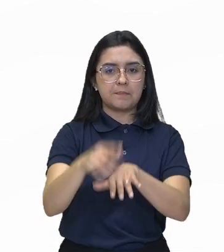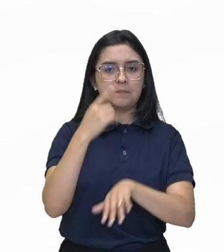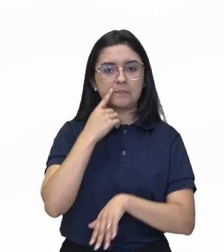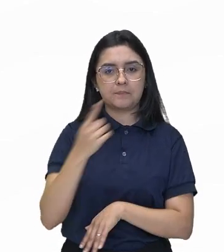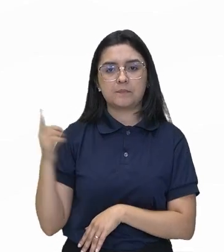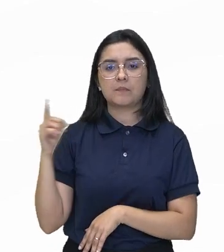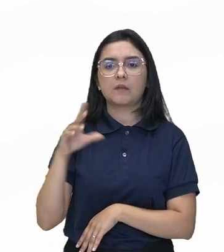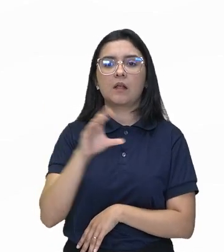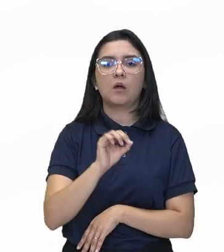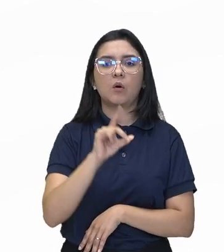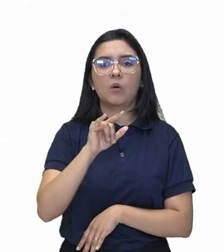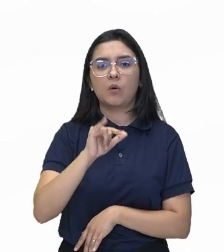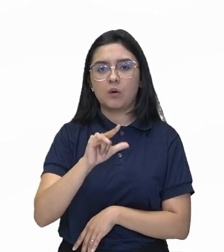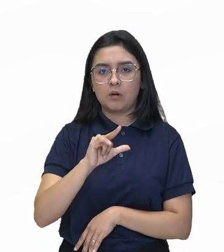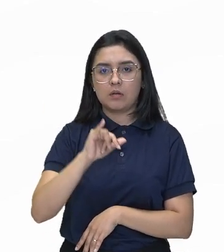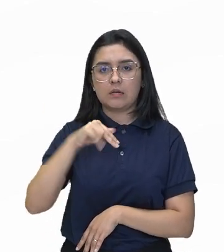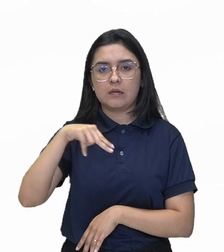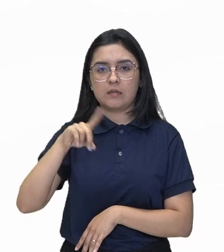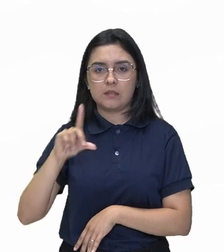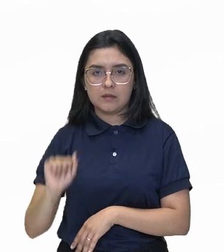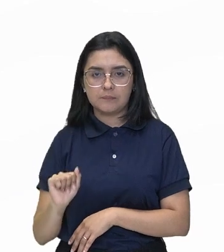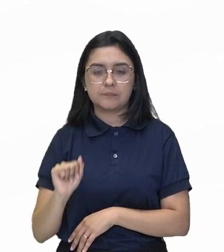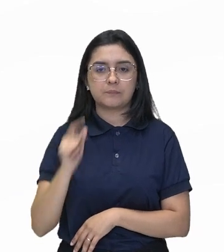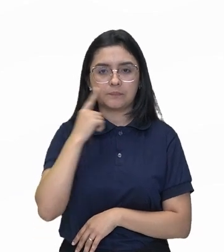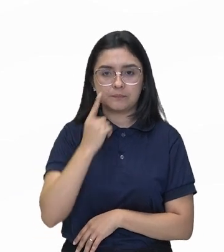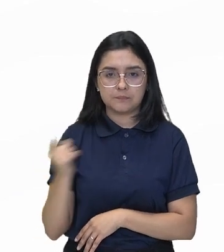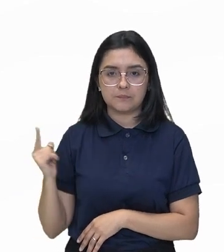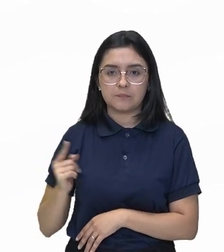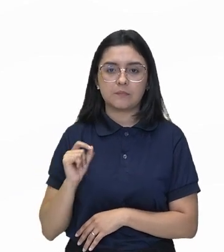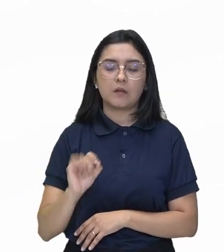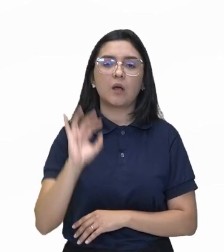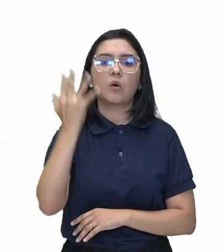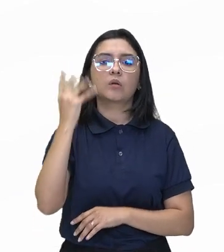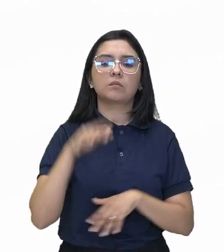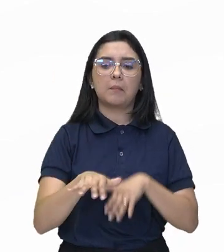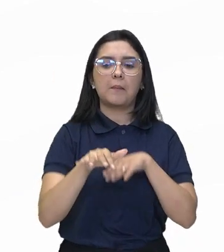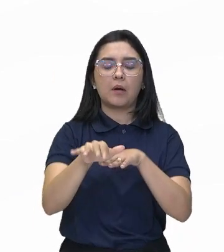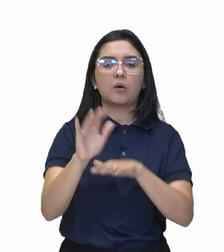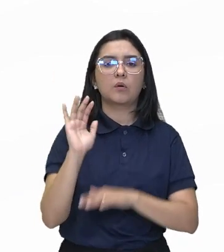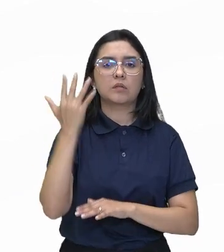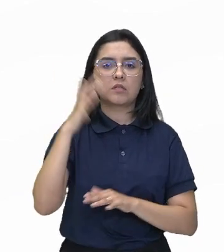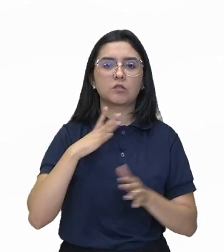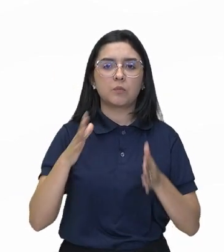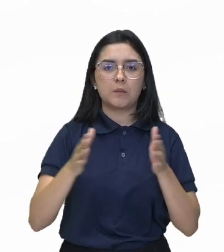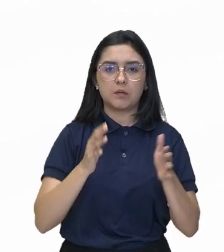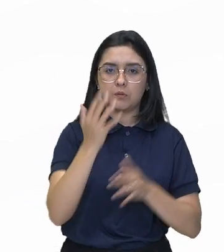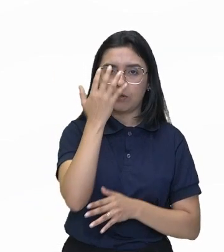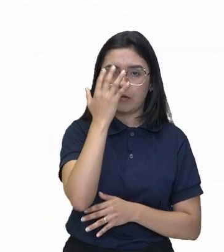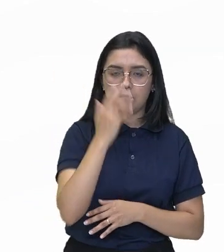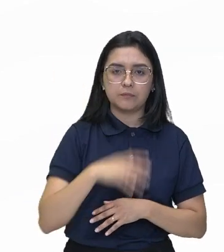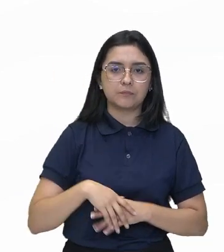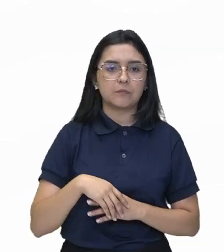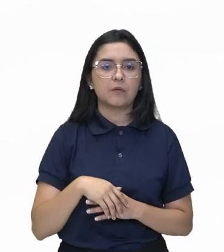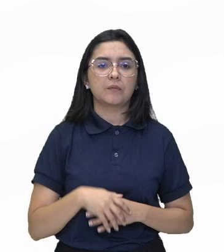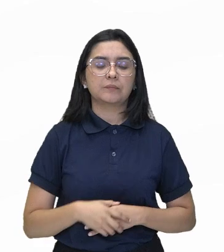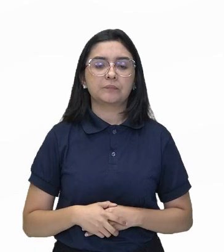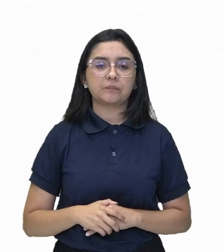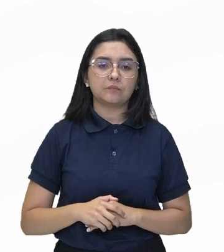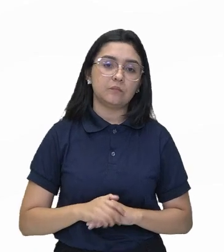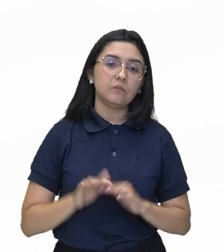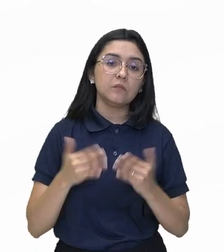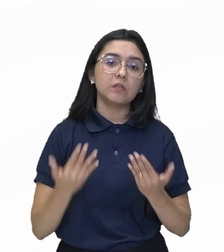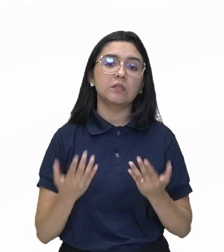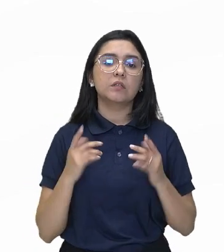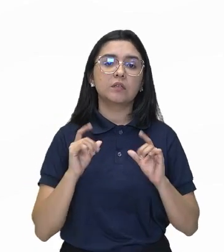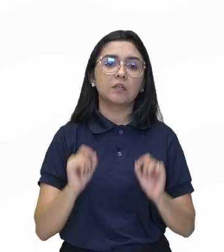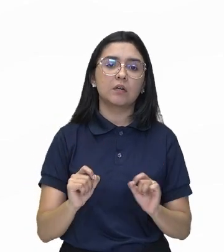em Pernambuco, que essa procissão ela acontece no período do carnaval. A manifestação tem